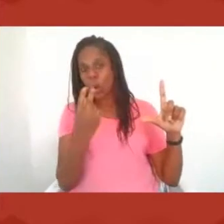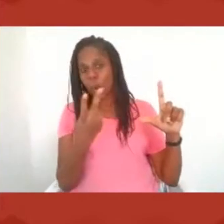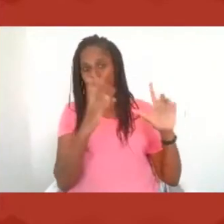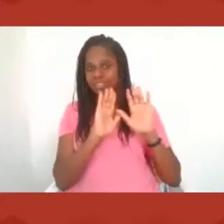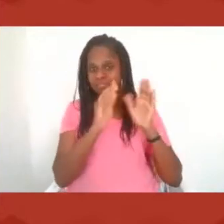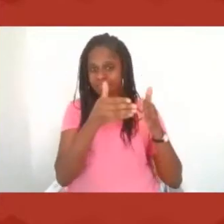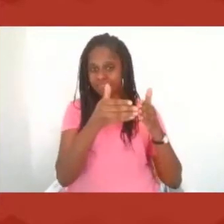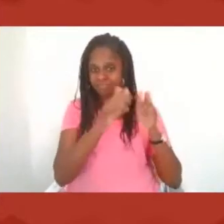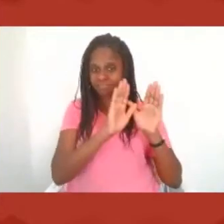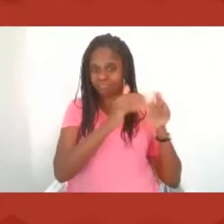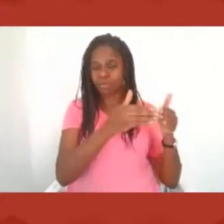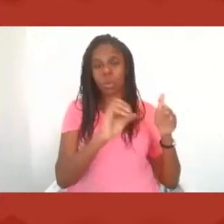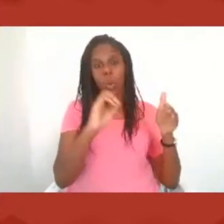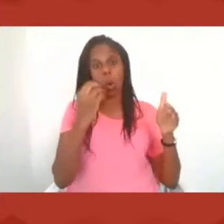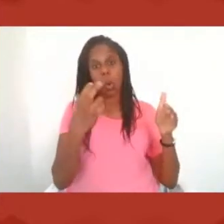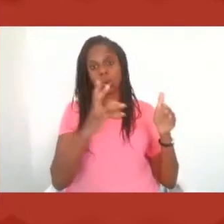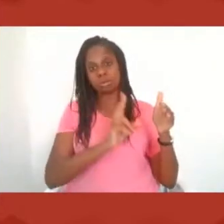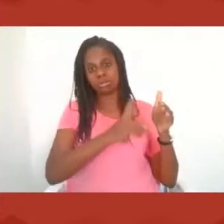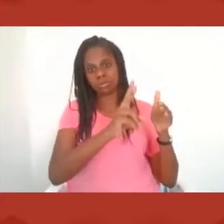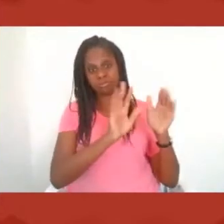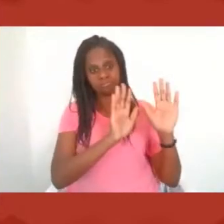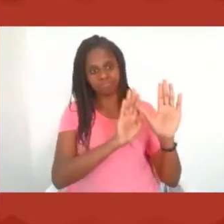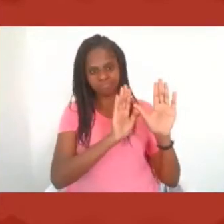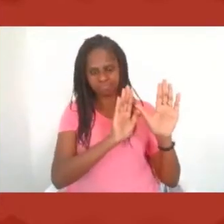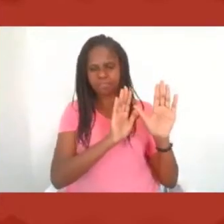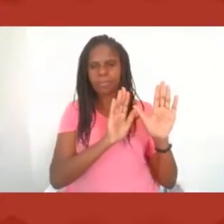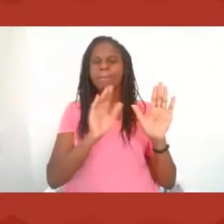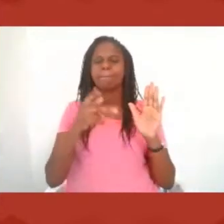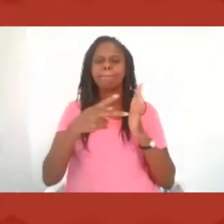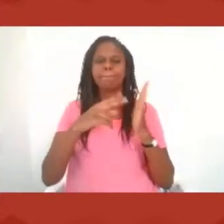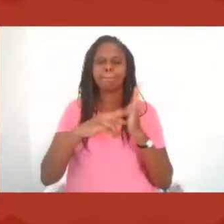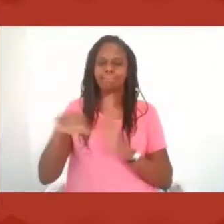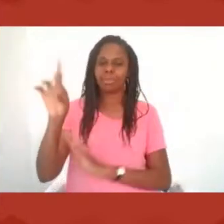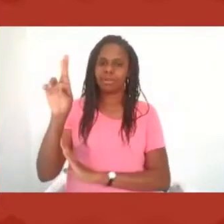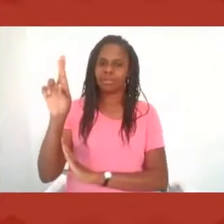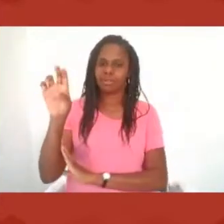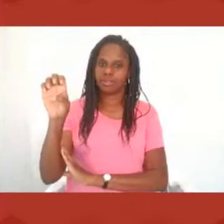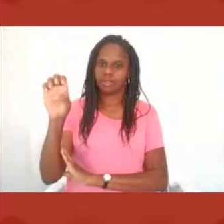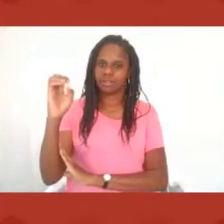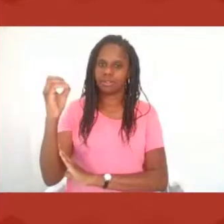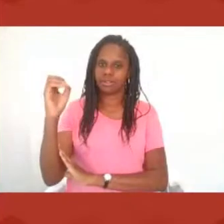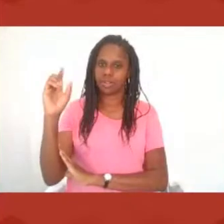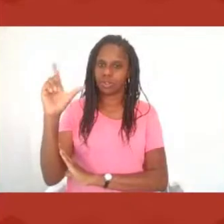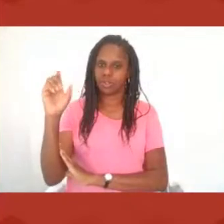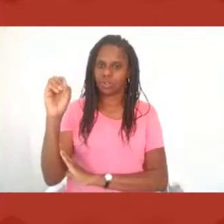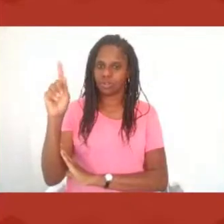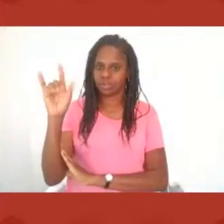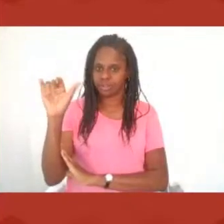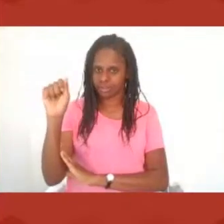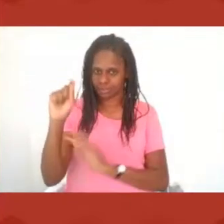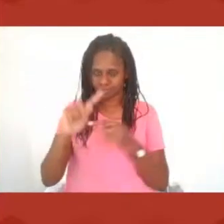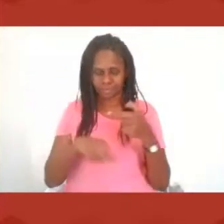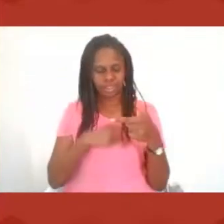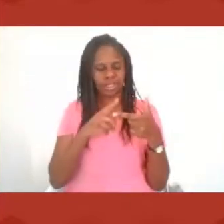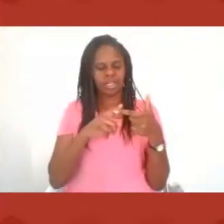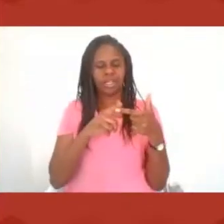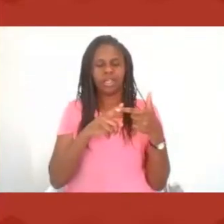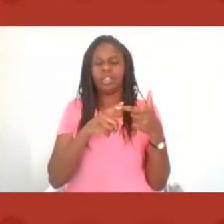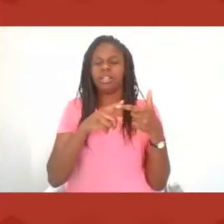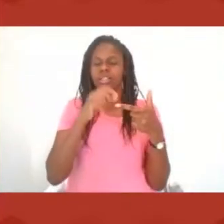por enquanto, é o que é reologia, aí o que são líquidos,